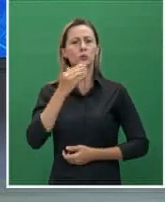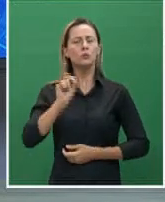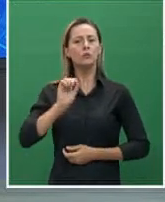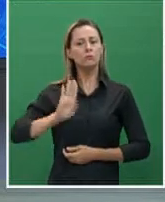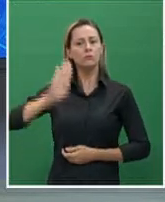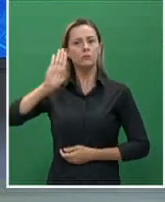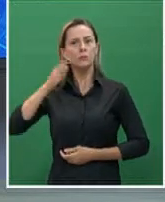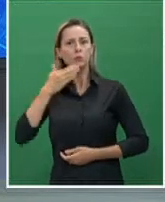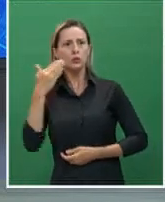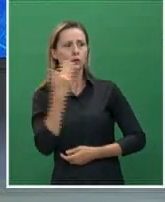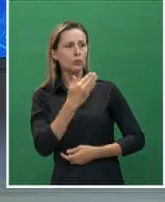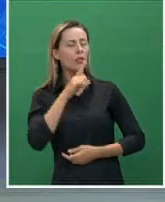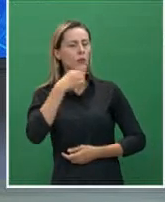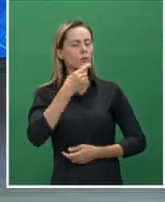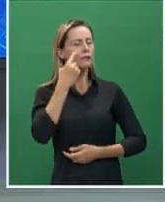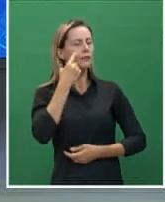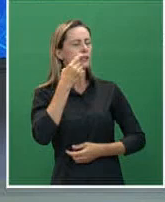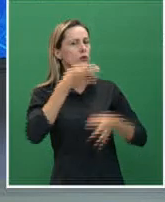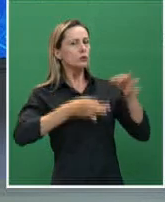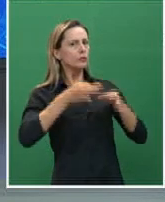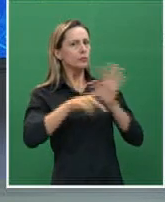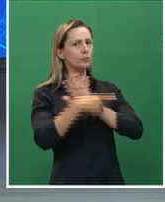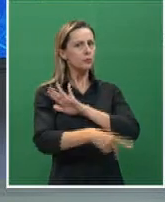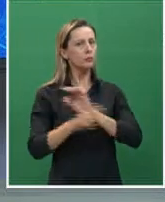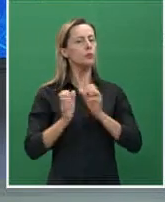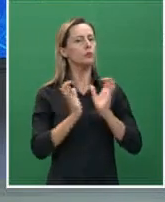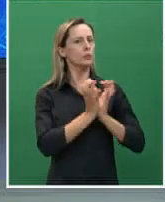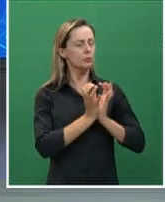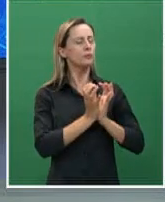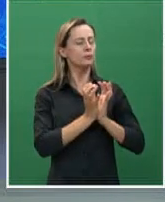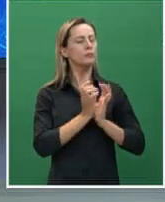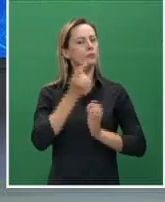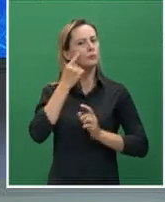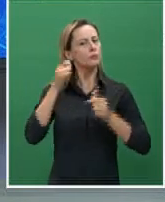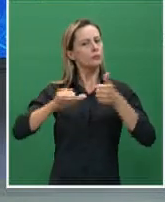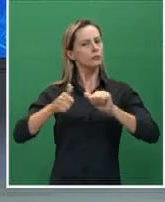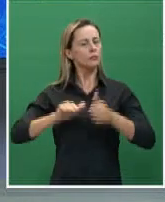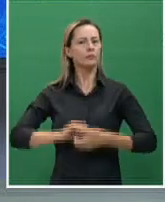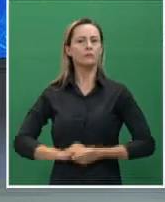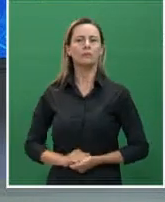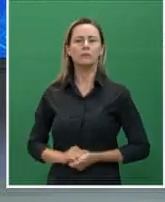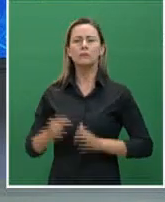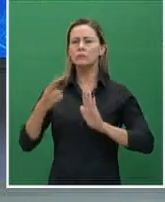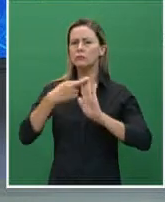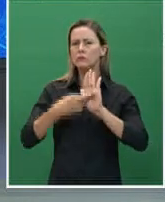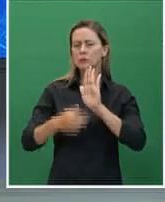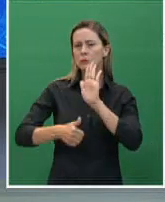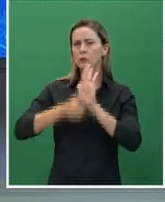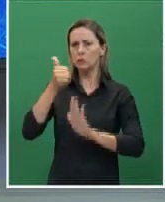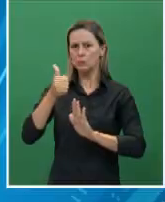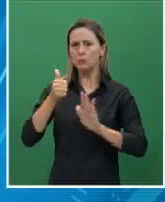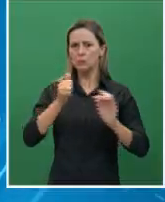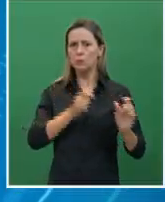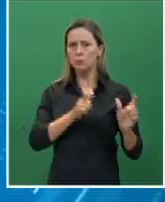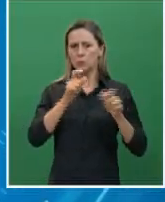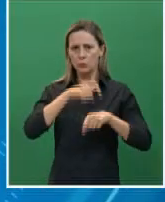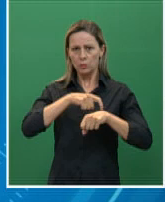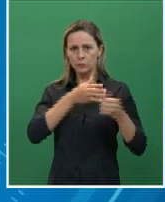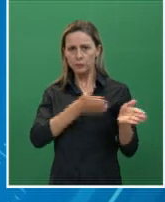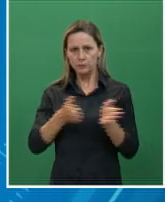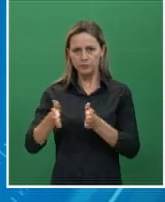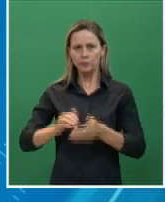será analisado pela direção jurídica da emissora Vamos então as regras desse primeiro bloco